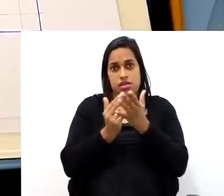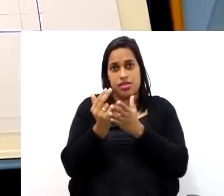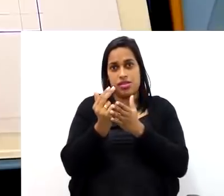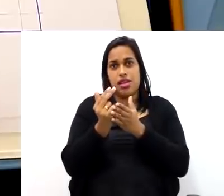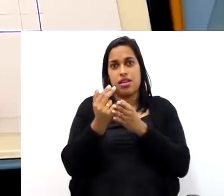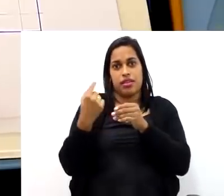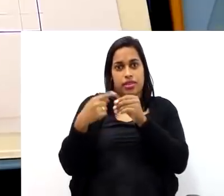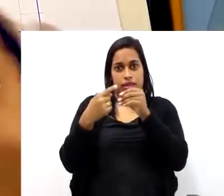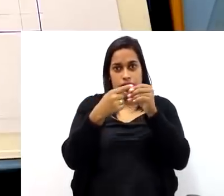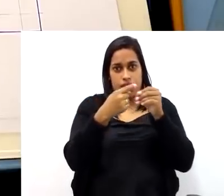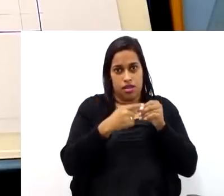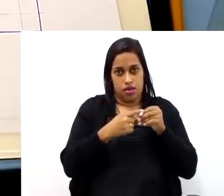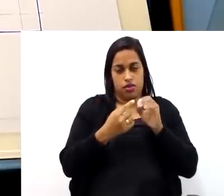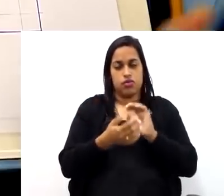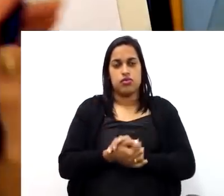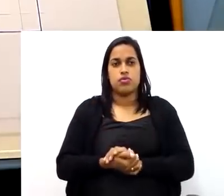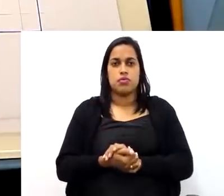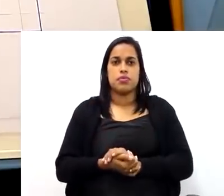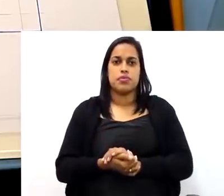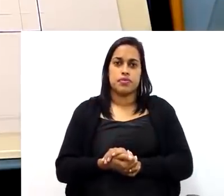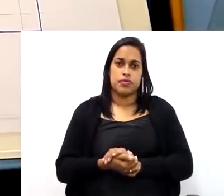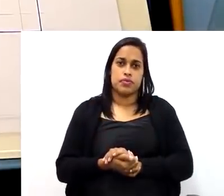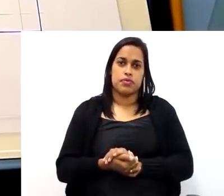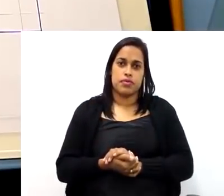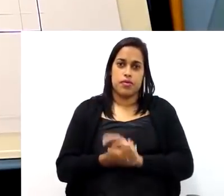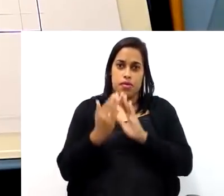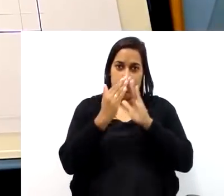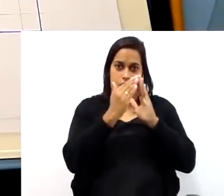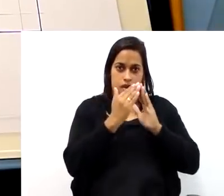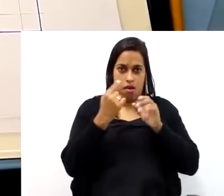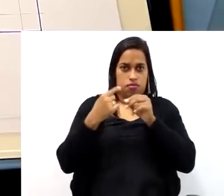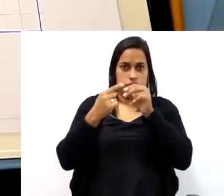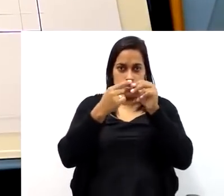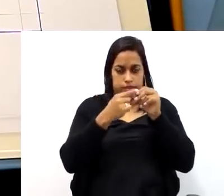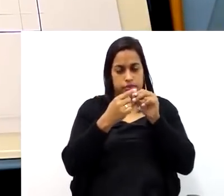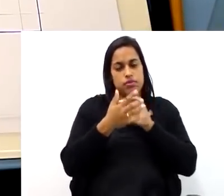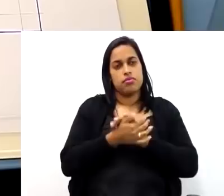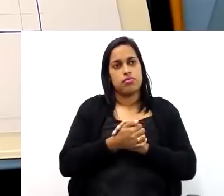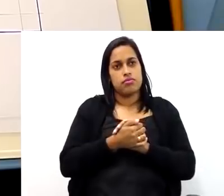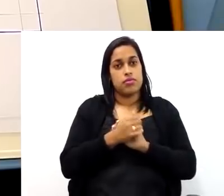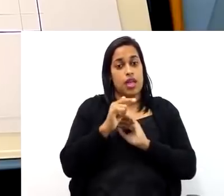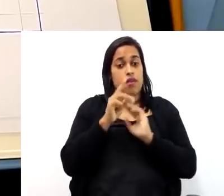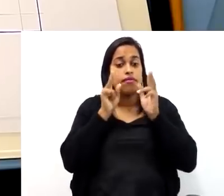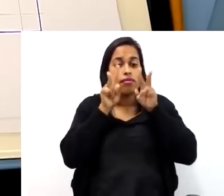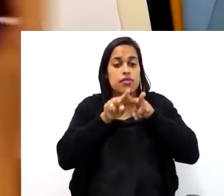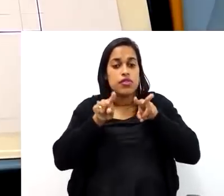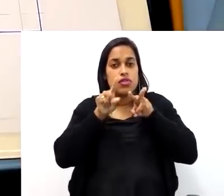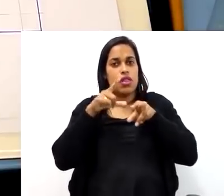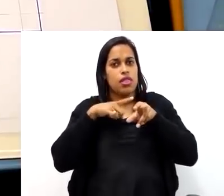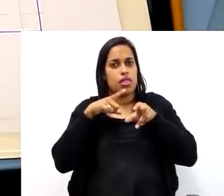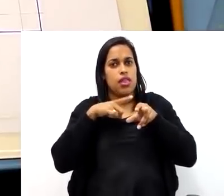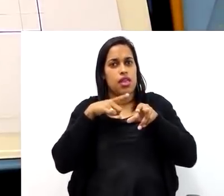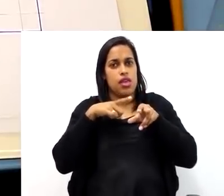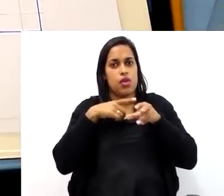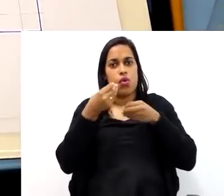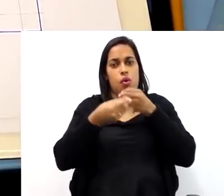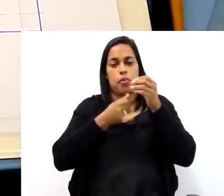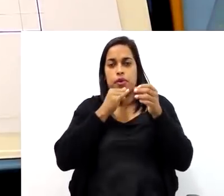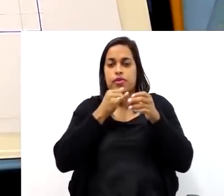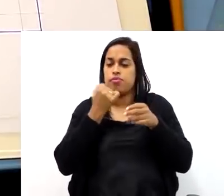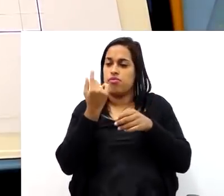interiores. Então, na vista frontal, eu tenho um cruzamento de larguras e alturas.